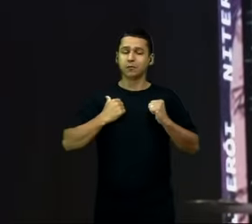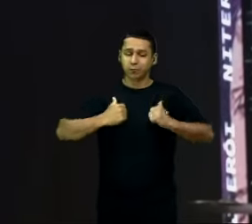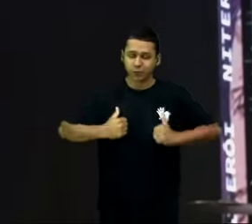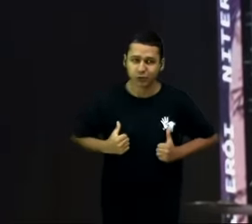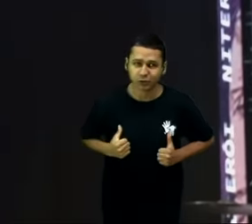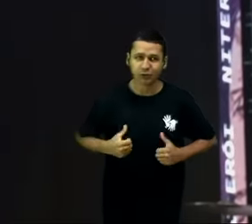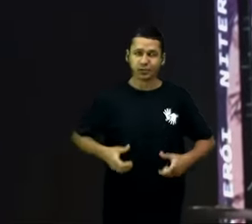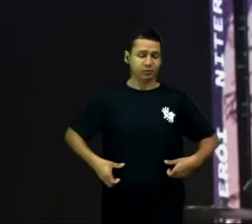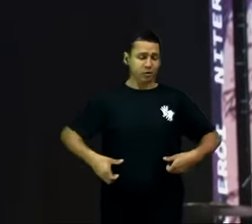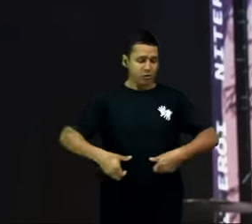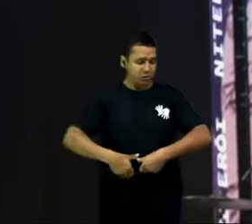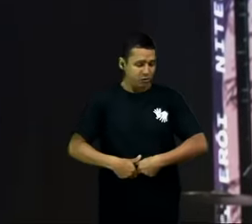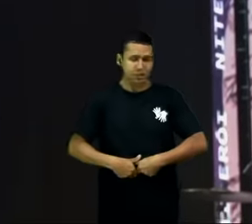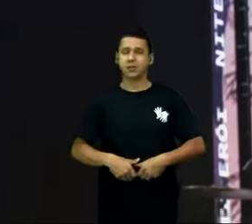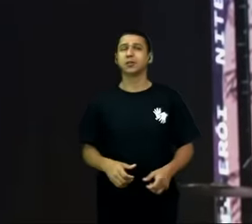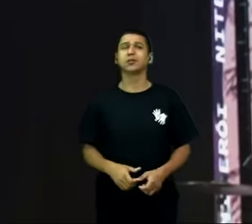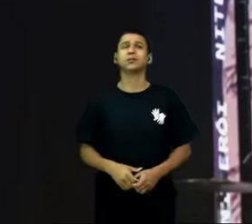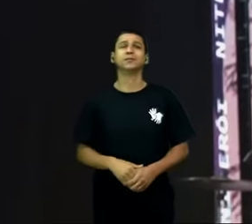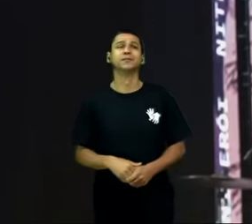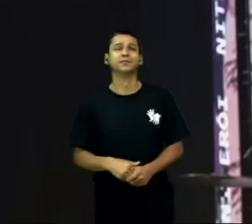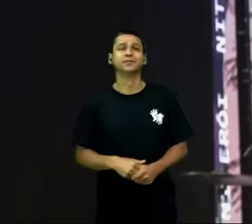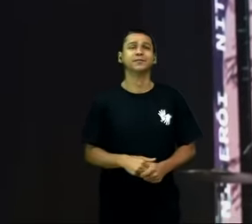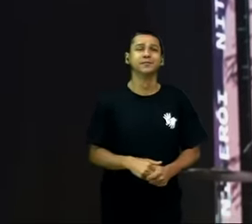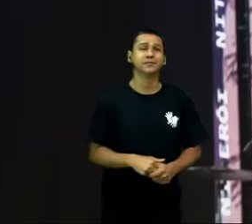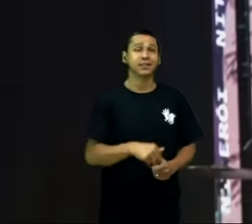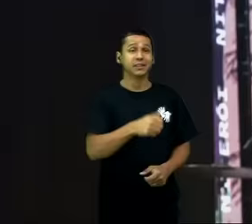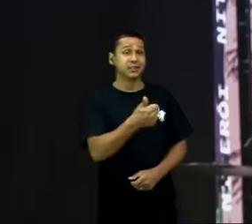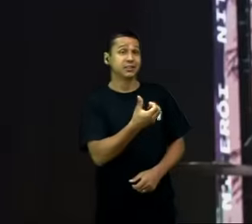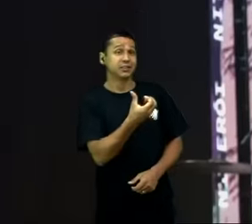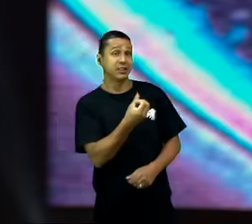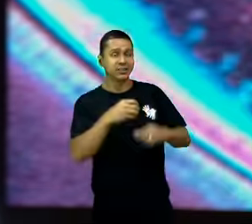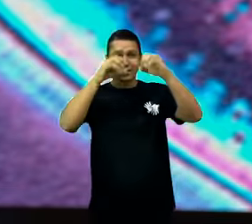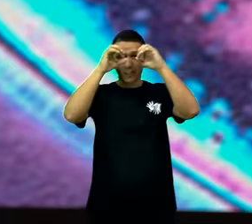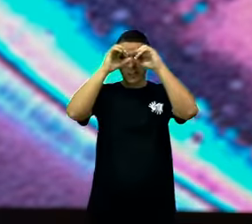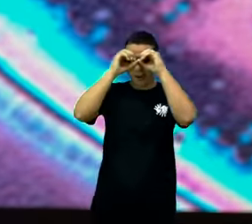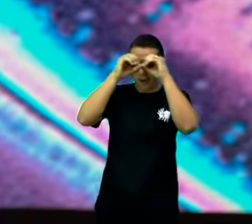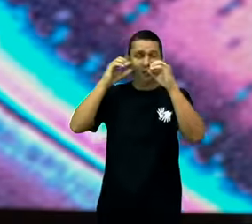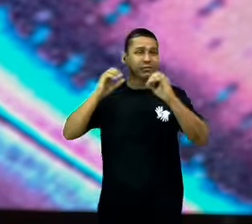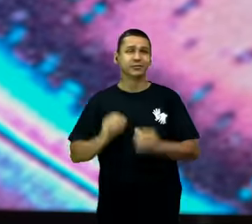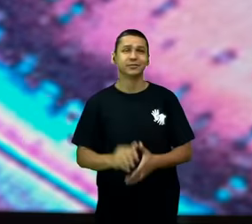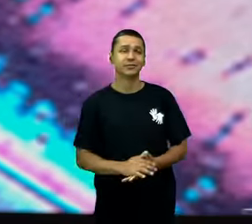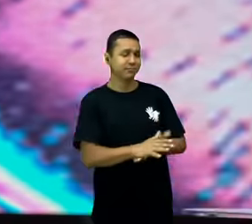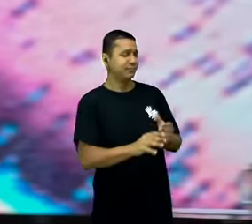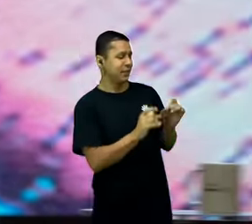esse cinto da Louis Vuitton. Esses 16 óculos da Arnaldo Gonçalves.